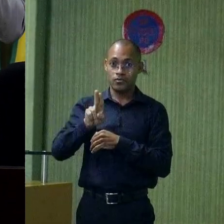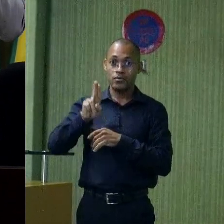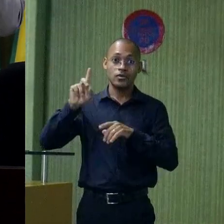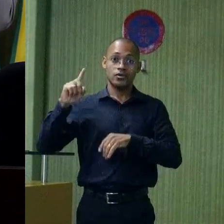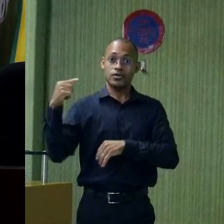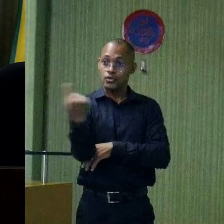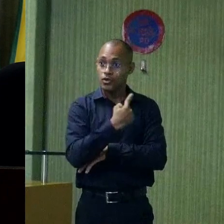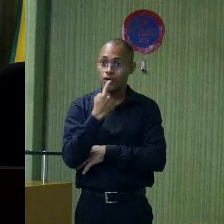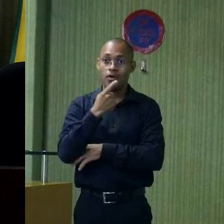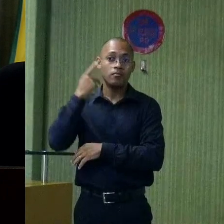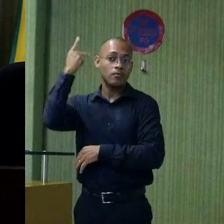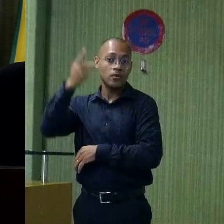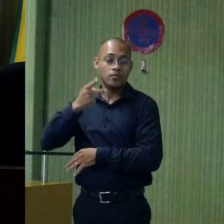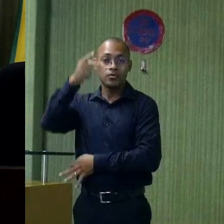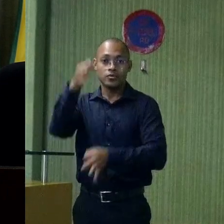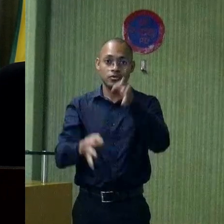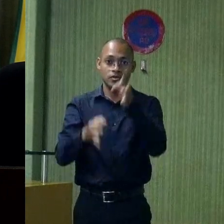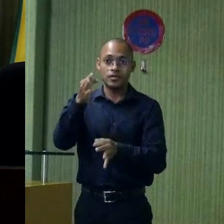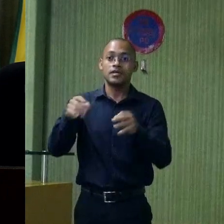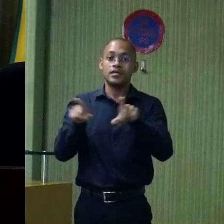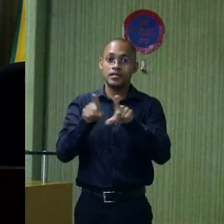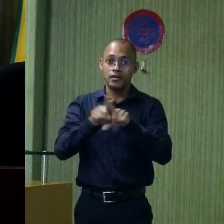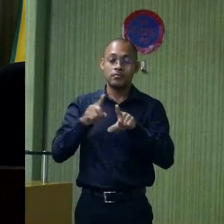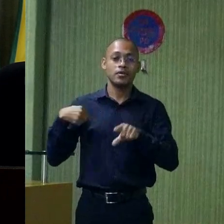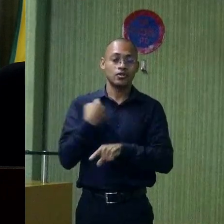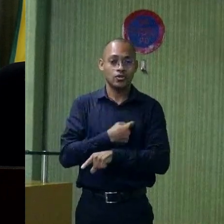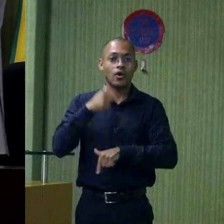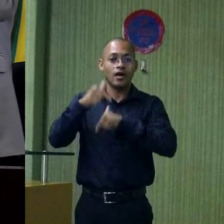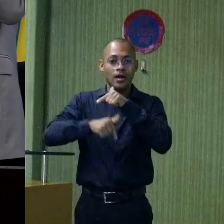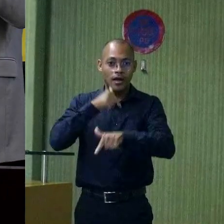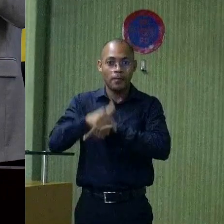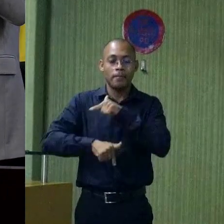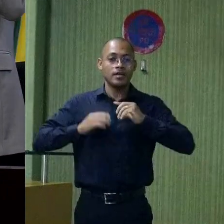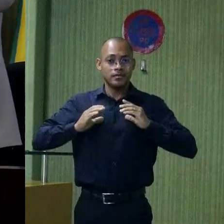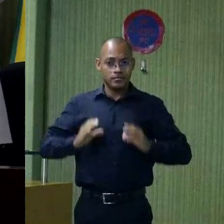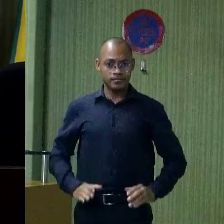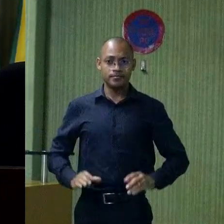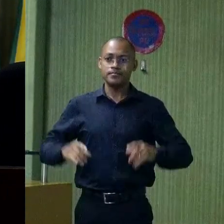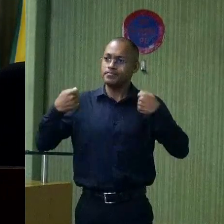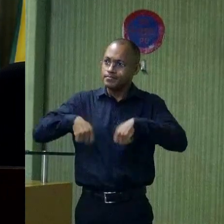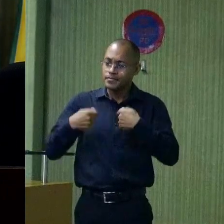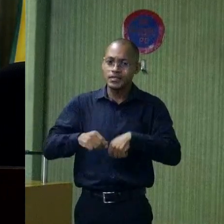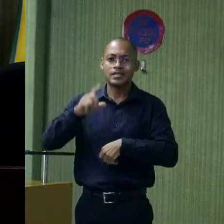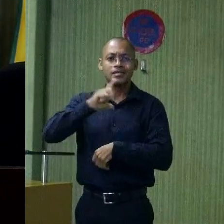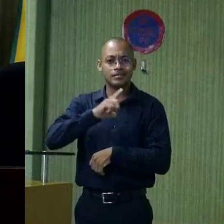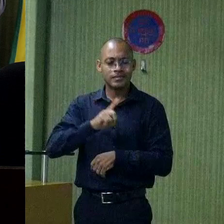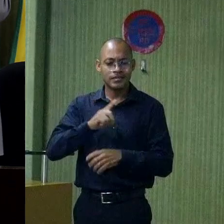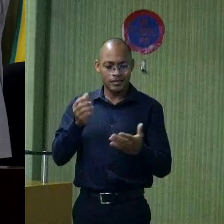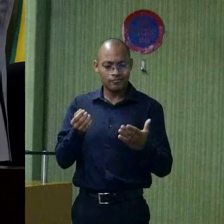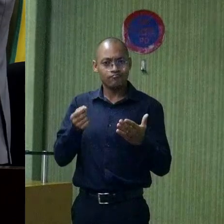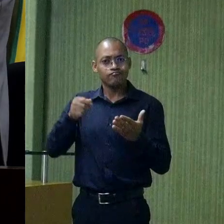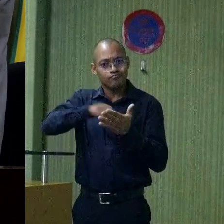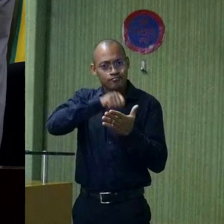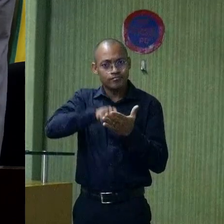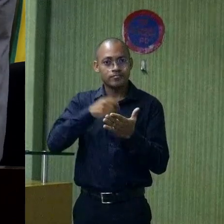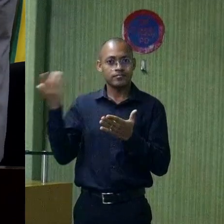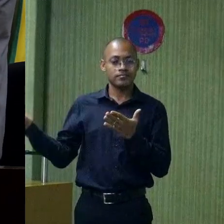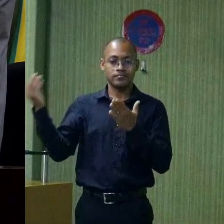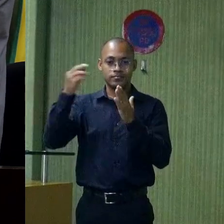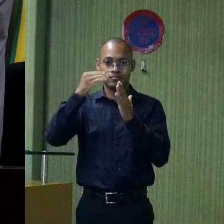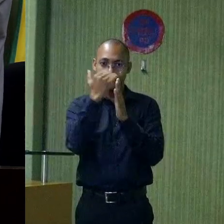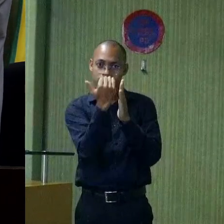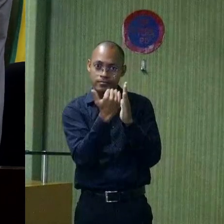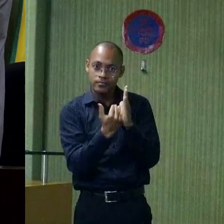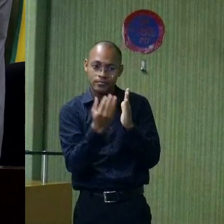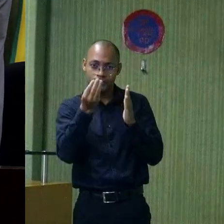principalmente aqueles que atuam em cidadania tem que andar com isso aí sempre na sua agenda também e dentre